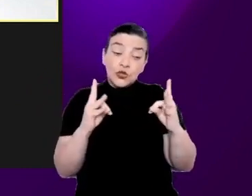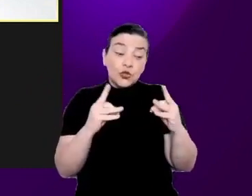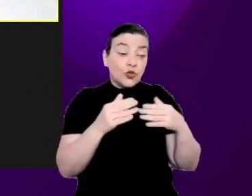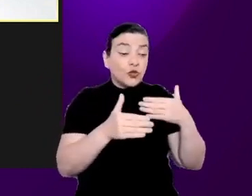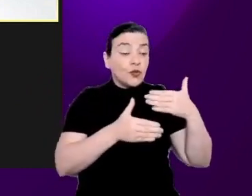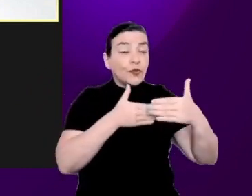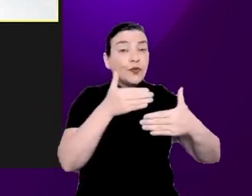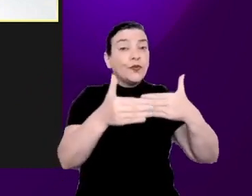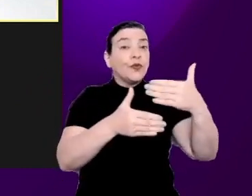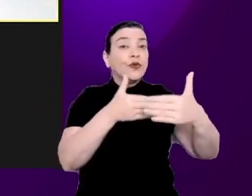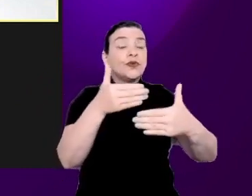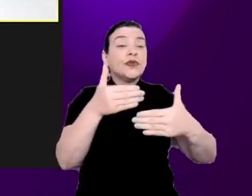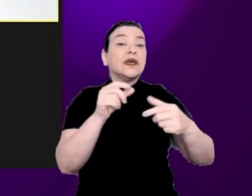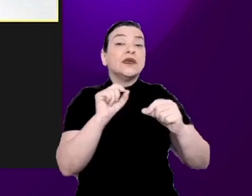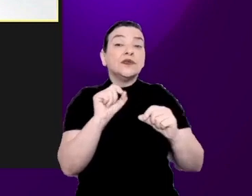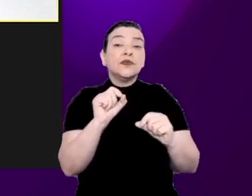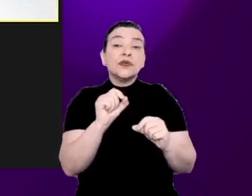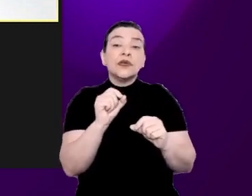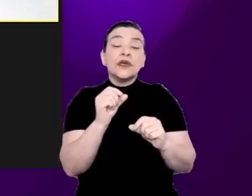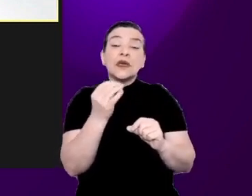não tenha uma assistência